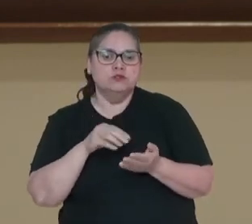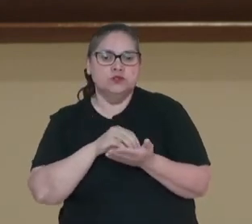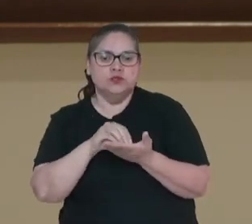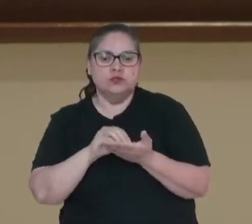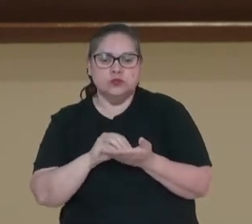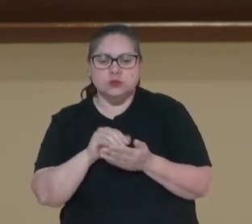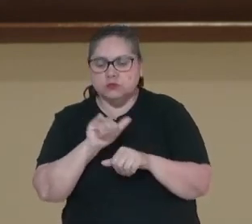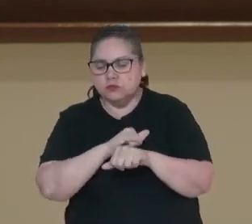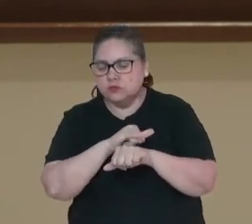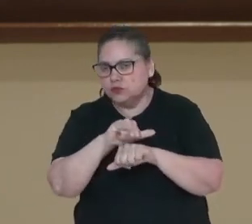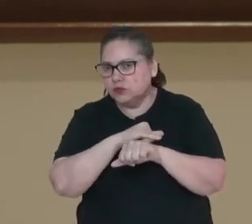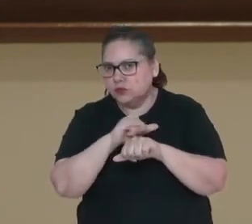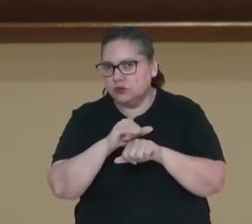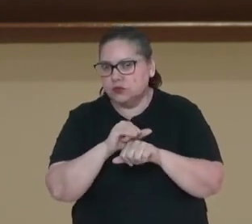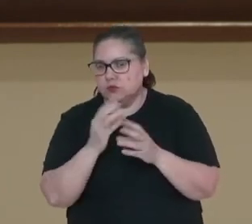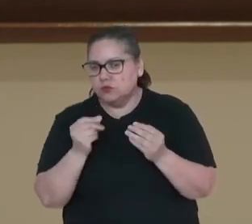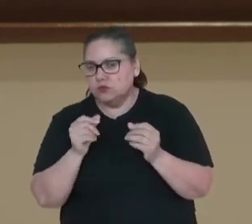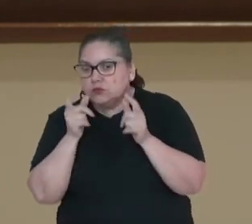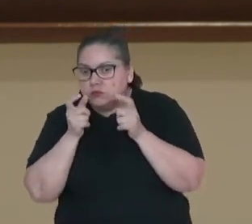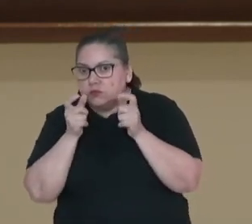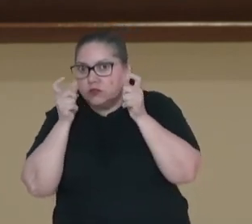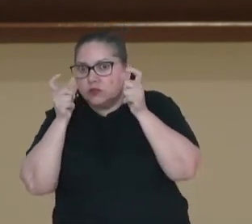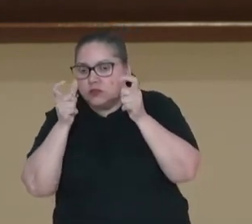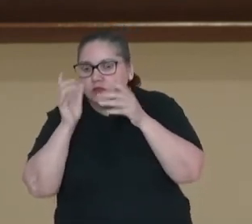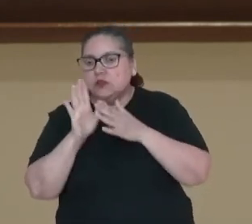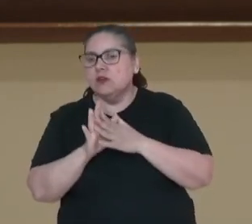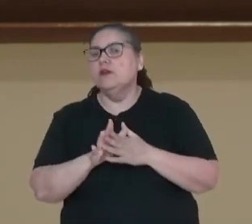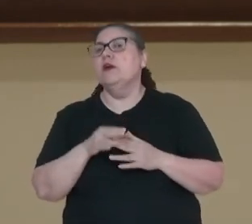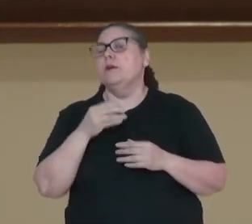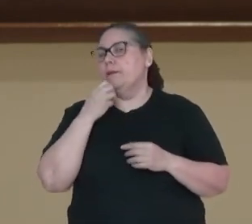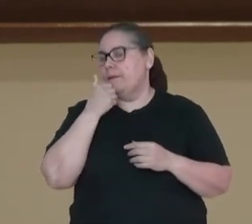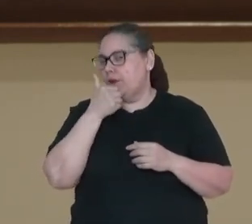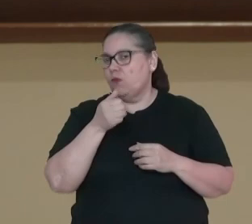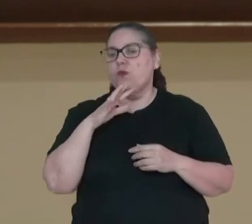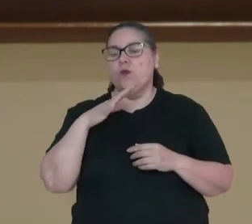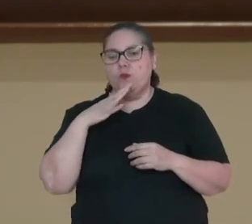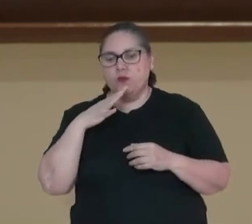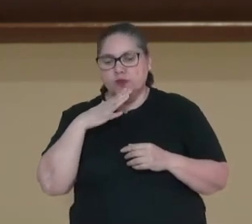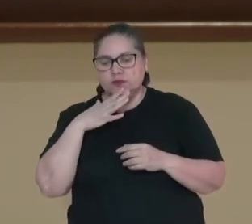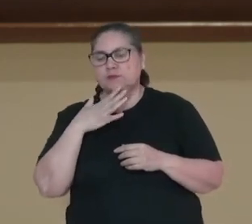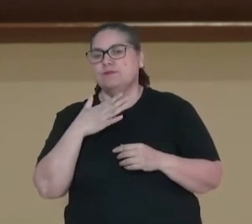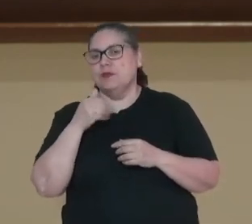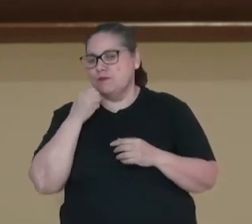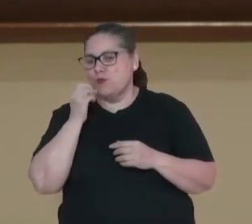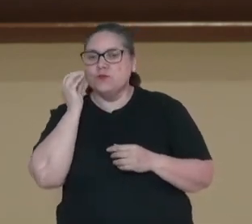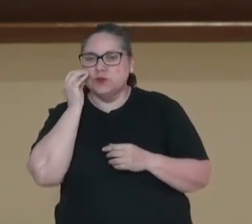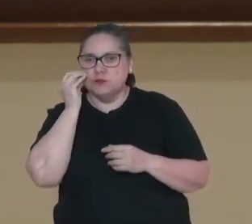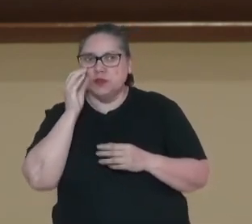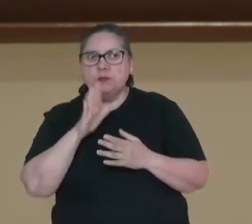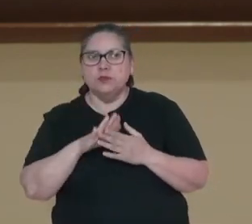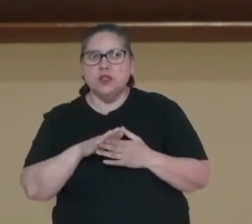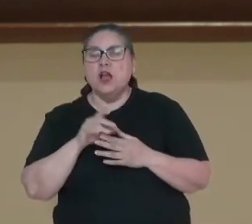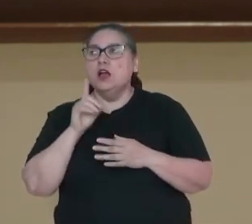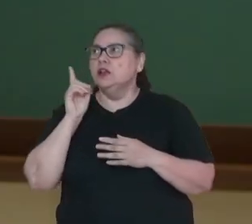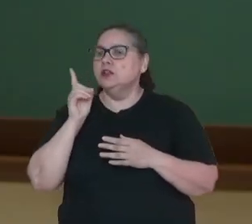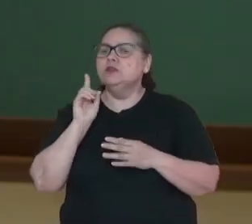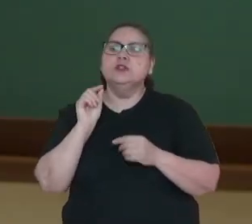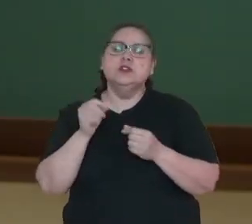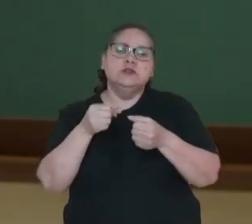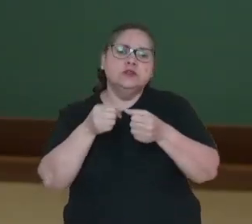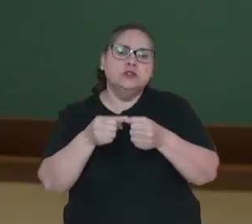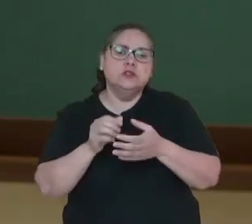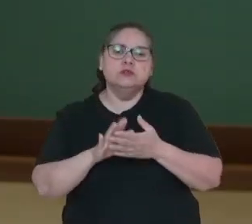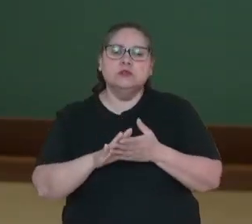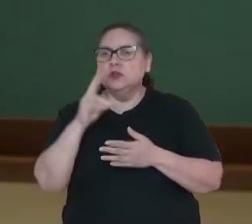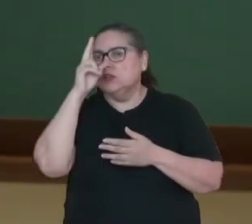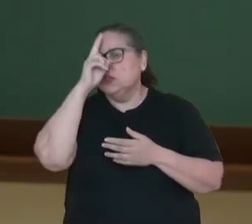muita estratégia, de muita atenção, vale a pena conhecer, vale a pena experimentar. Por aqui, a gente vai